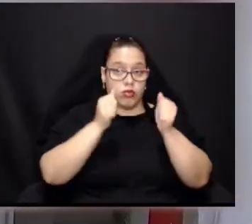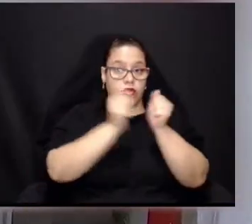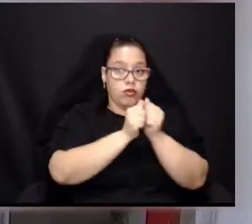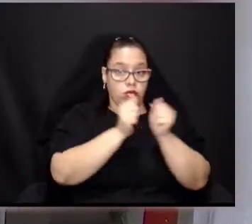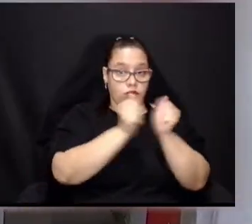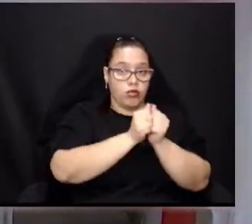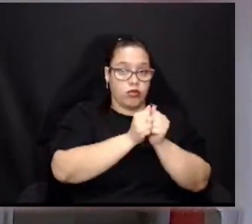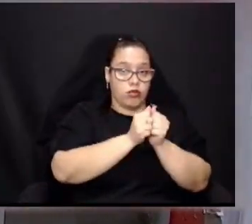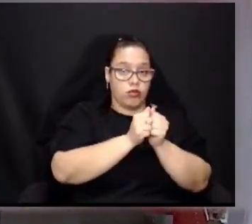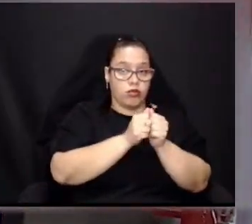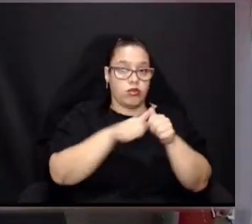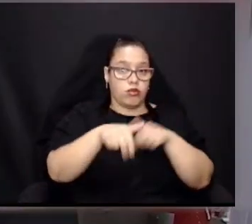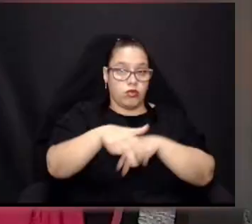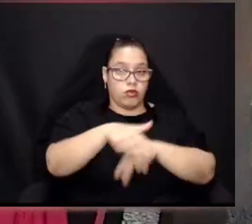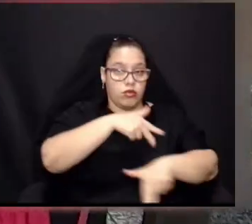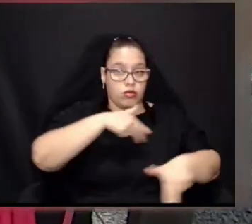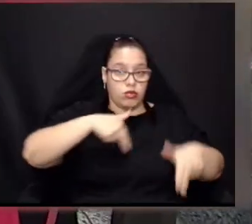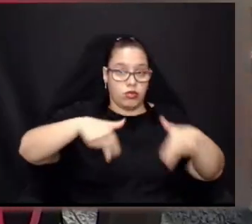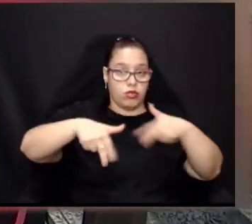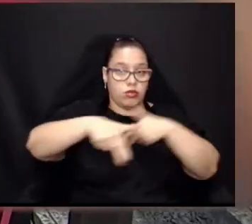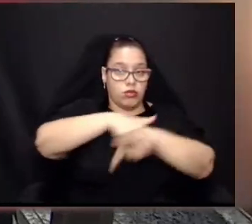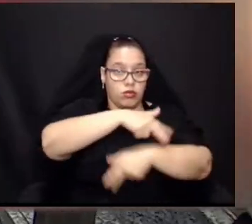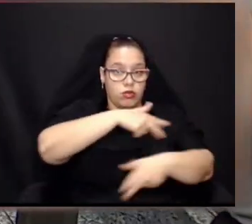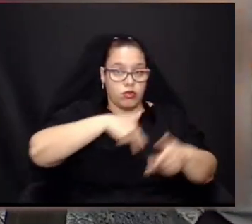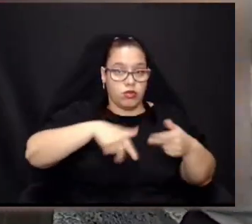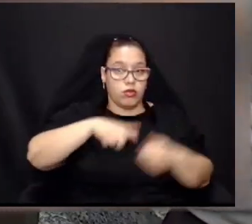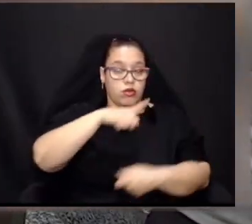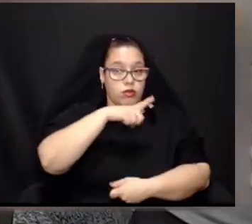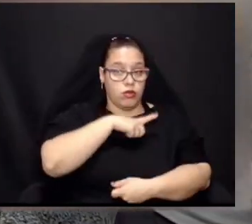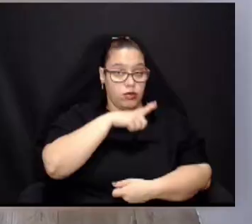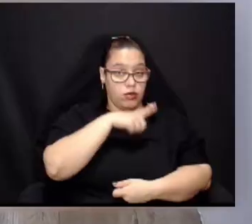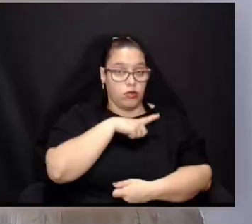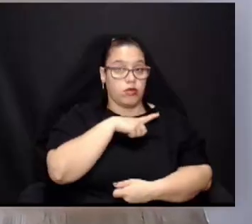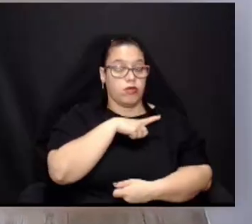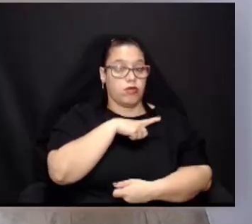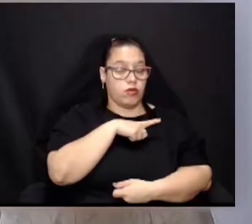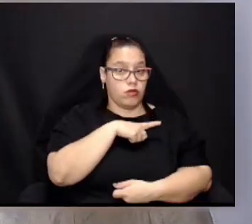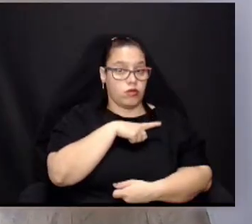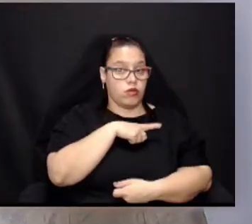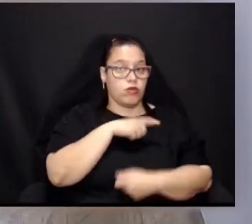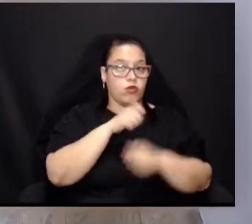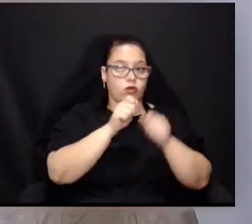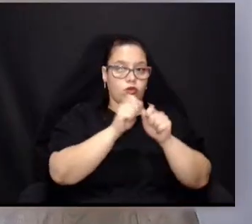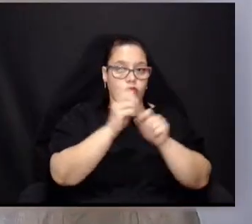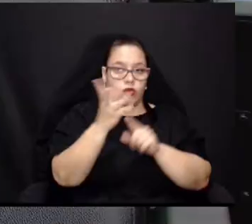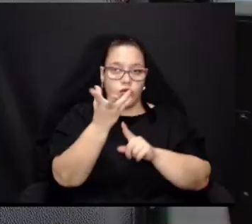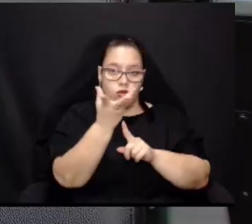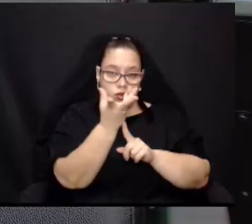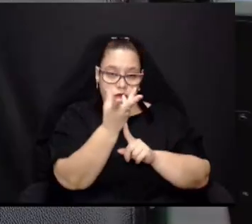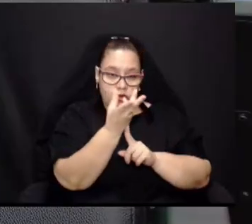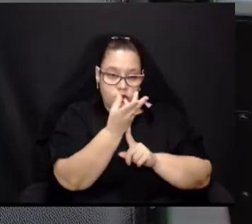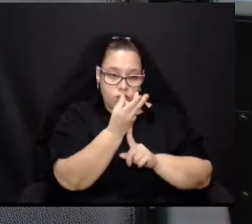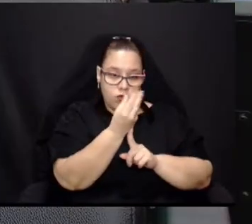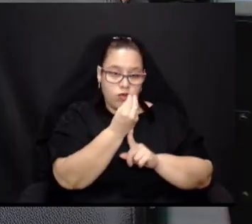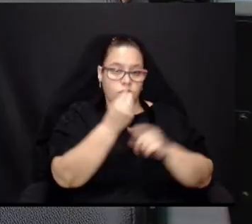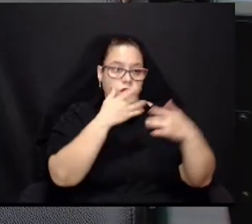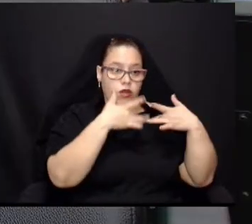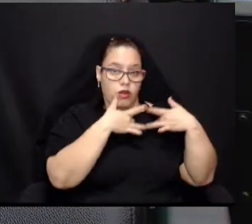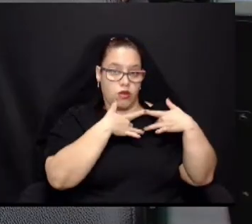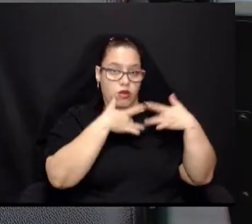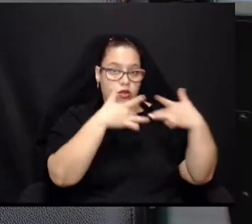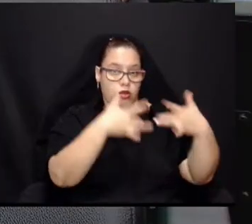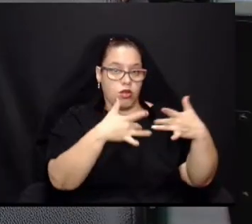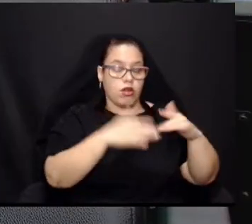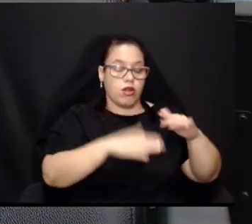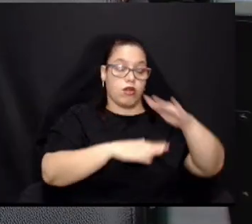pelos corredores, porque a gente tem aqui nos corredores muitas obras de arte, itens doados, né, aqui para a Câmara.